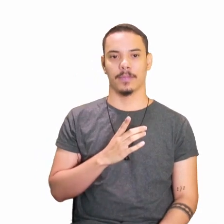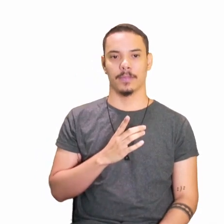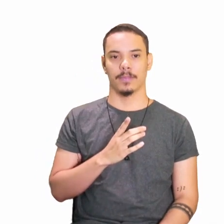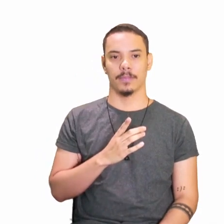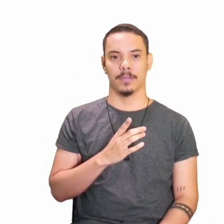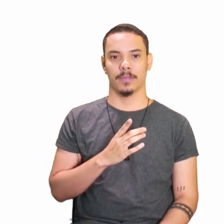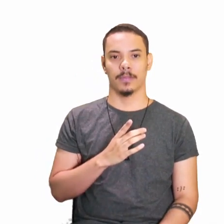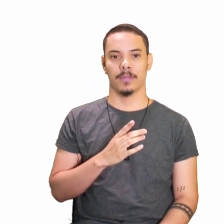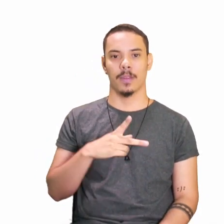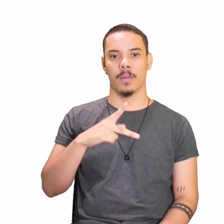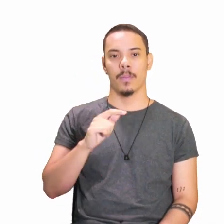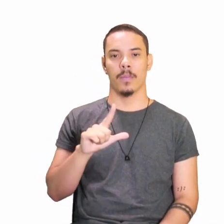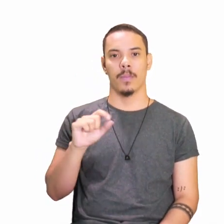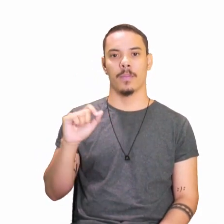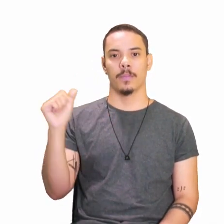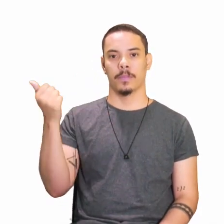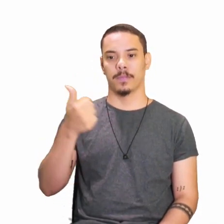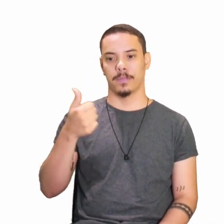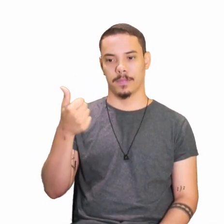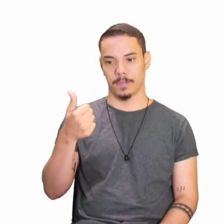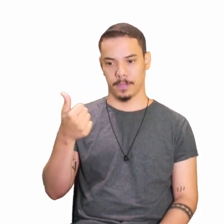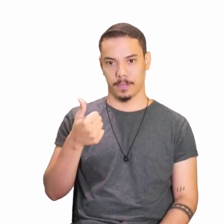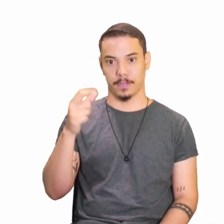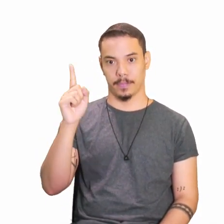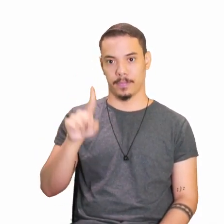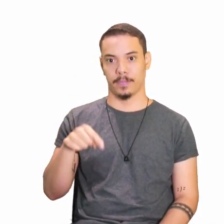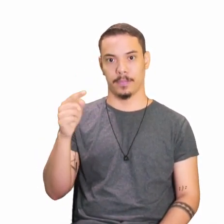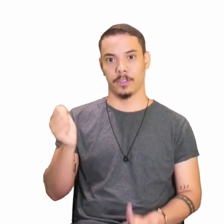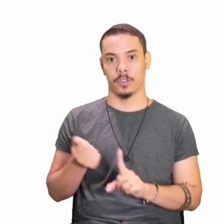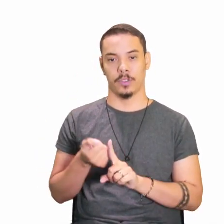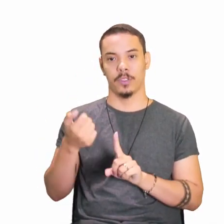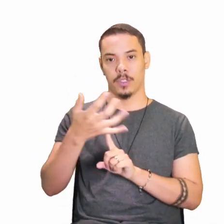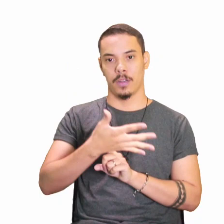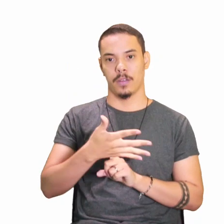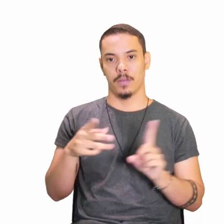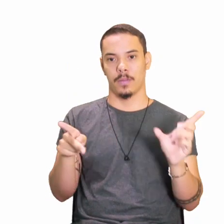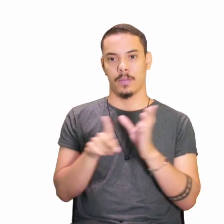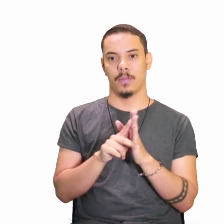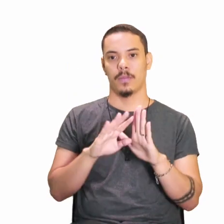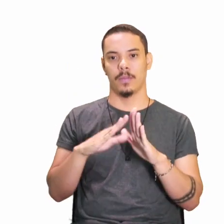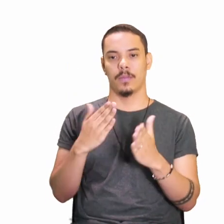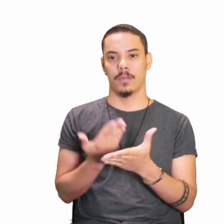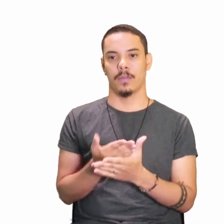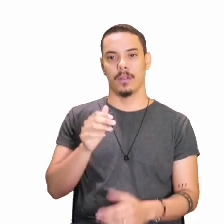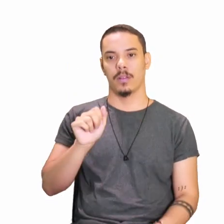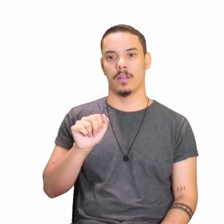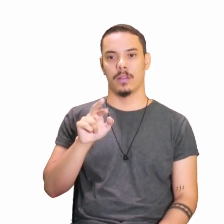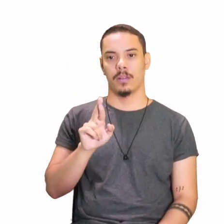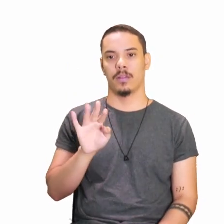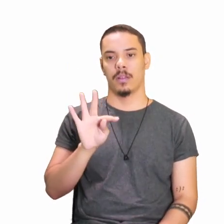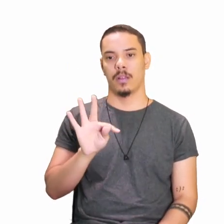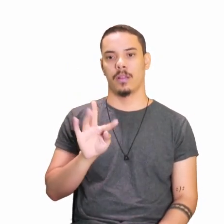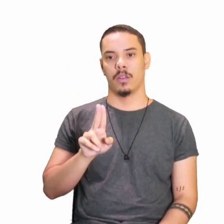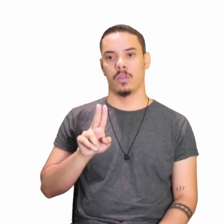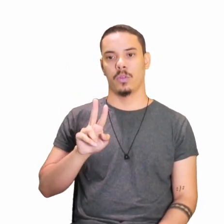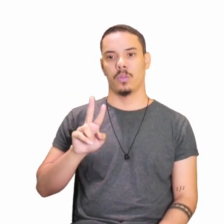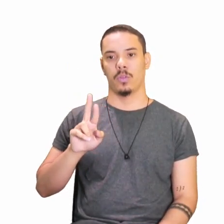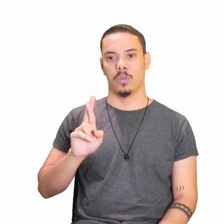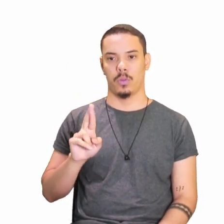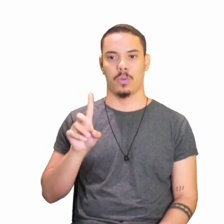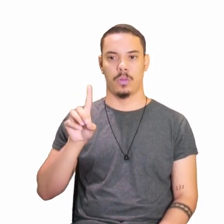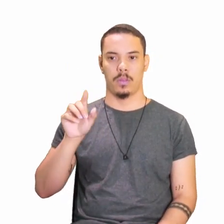Opa Dom João Paulo I tá bom essa escola é a extensão de outra escola Arthur da